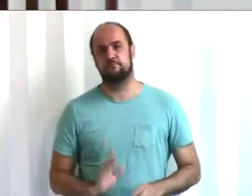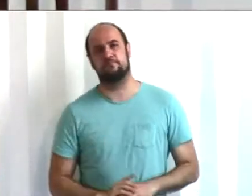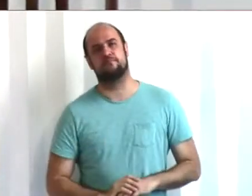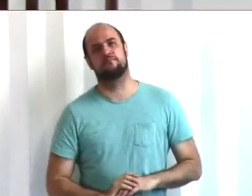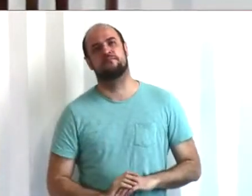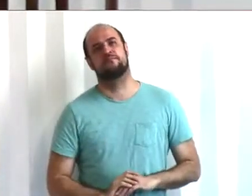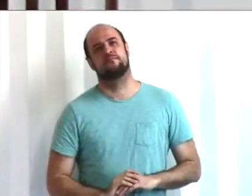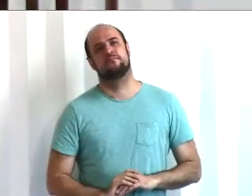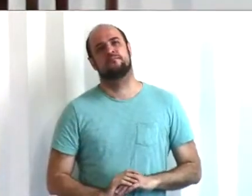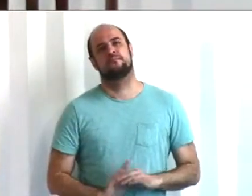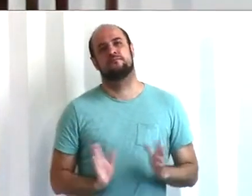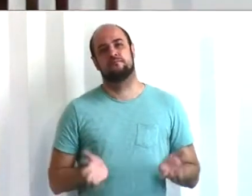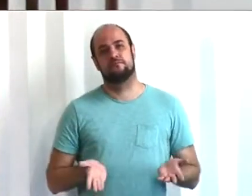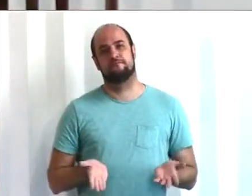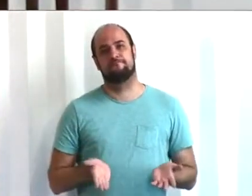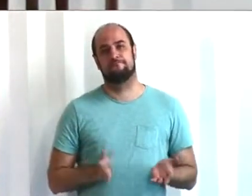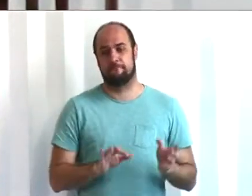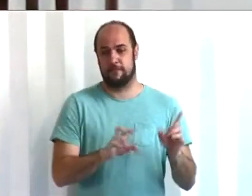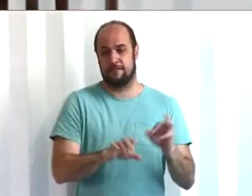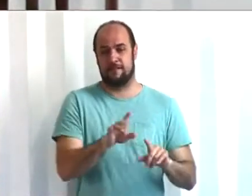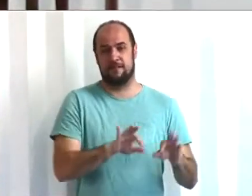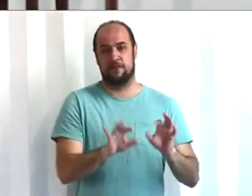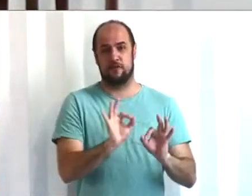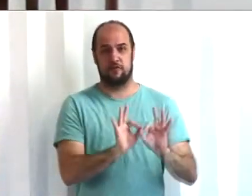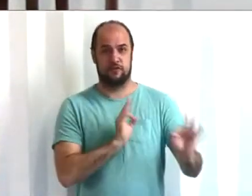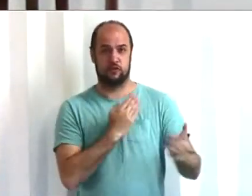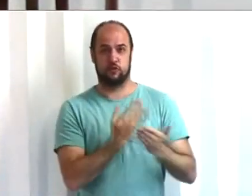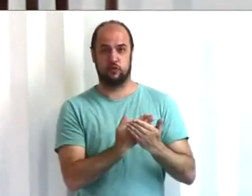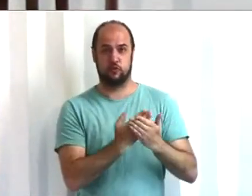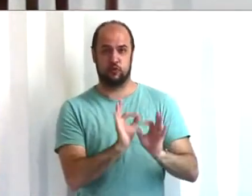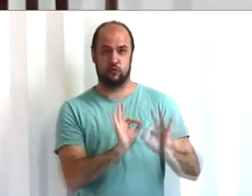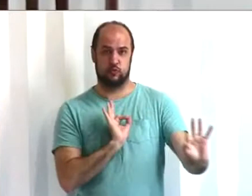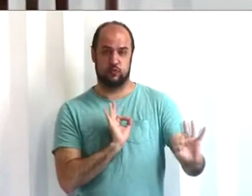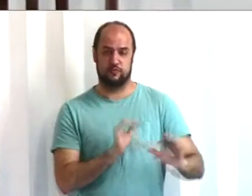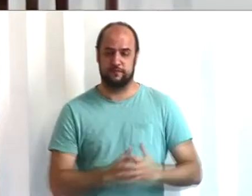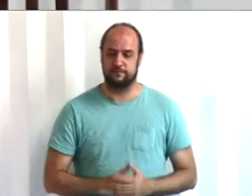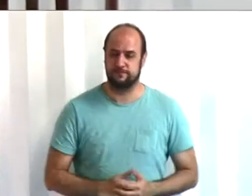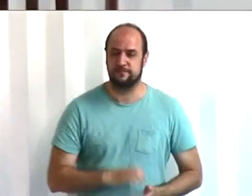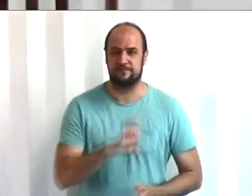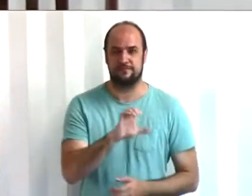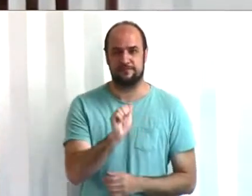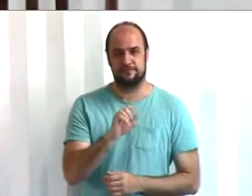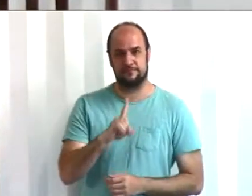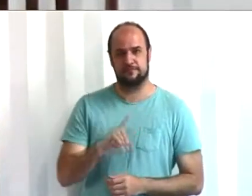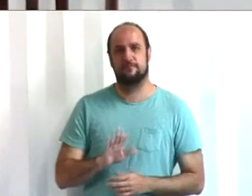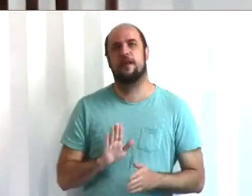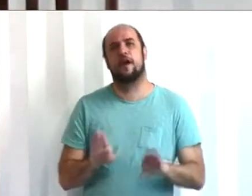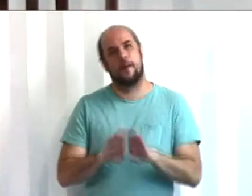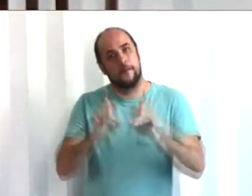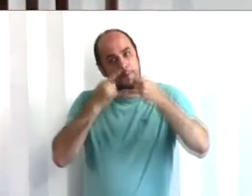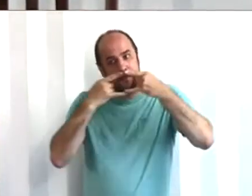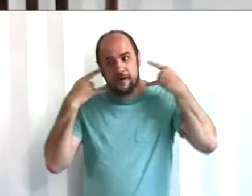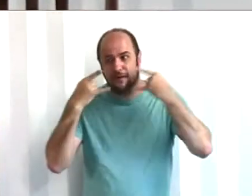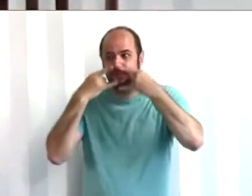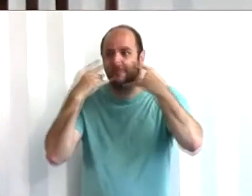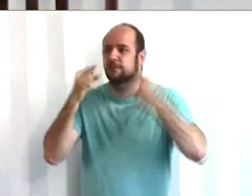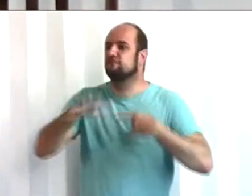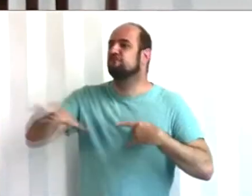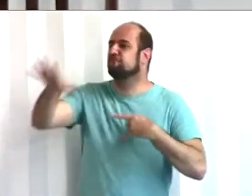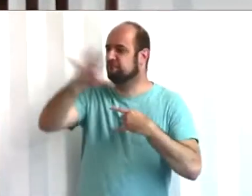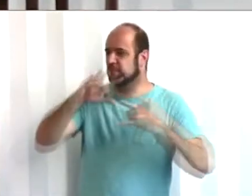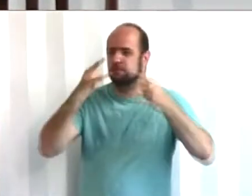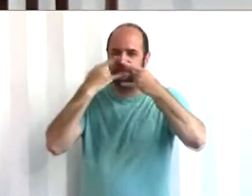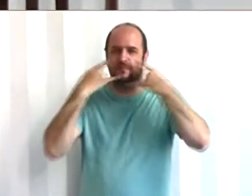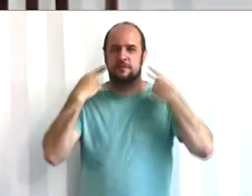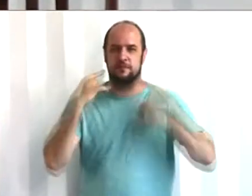social, EAD, muito falado, né? E, claro, máscaras, aliás, todos nós de